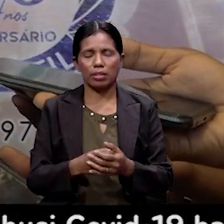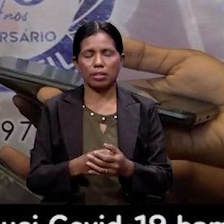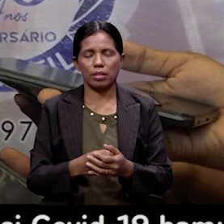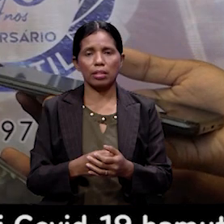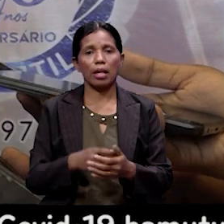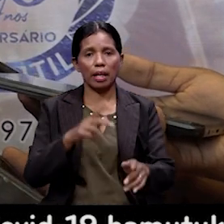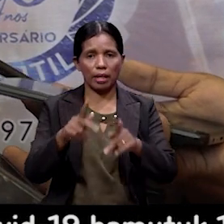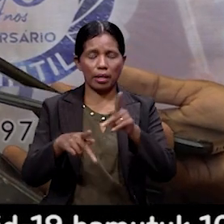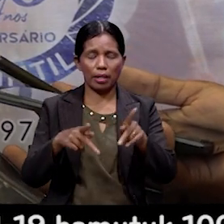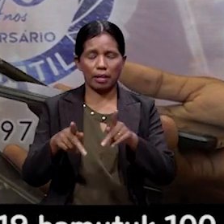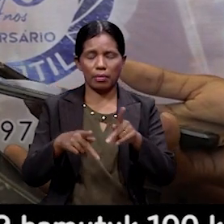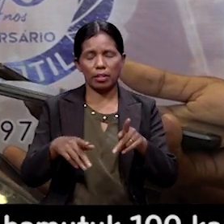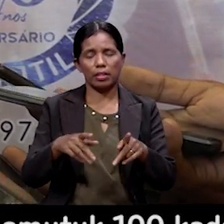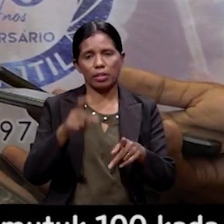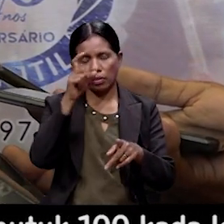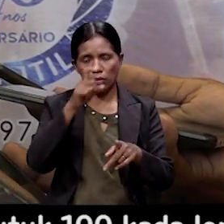jerasan foinsai.